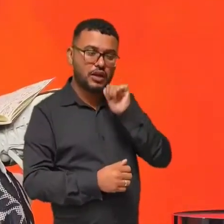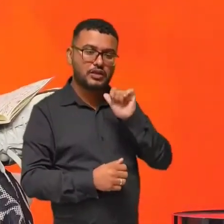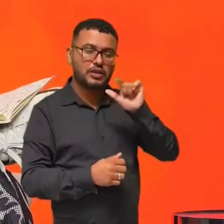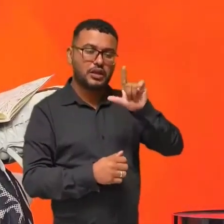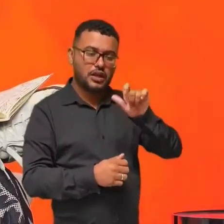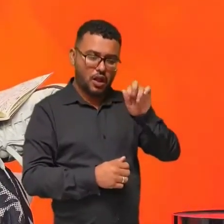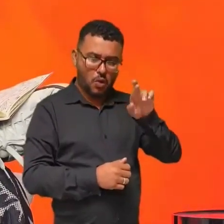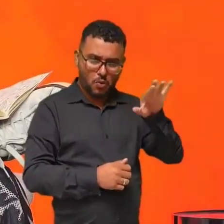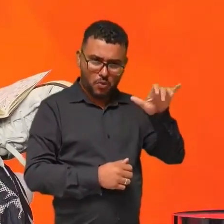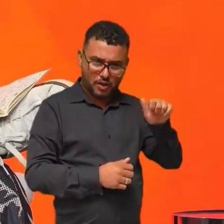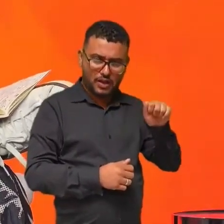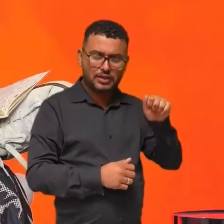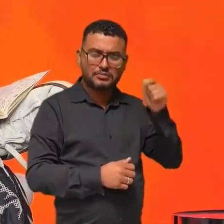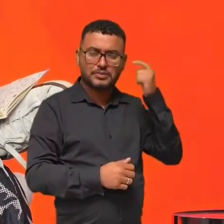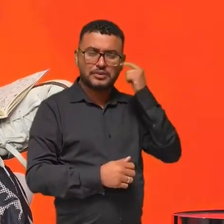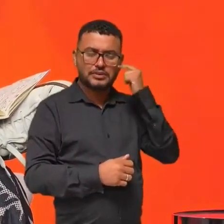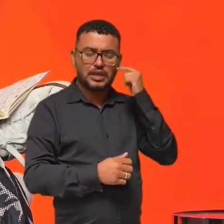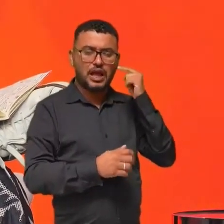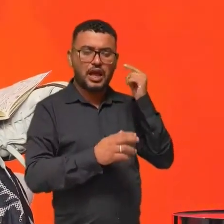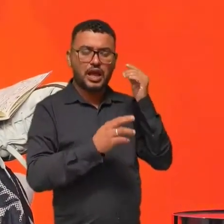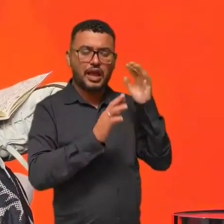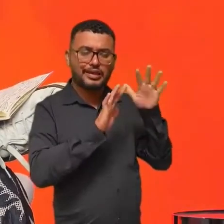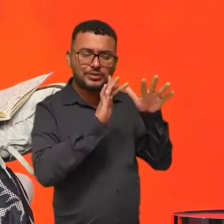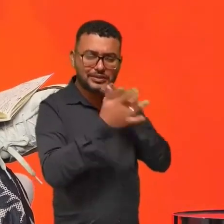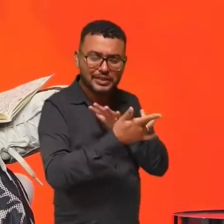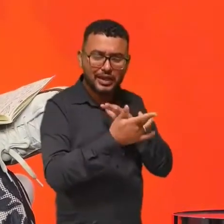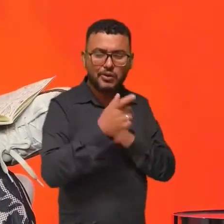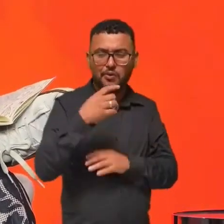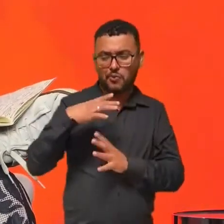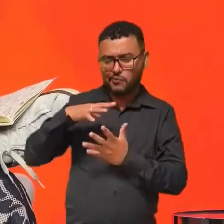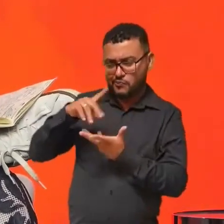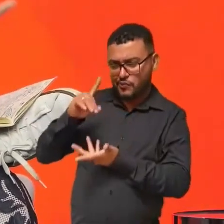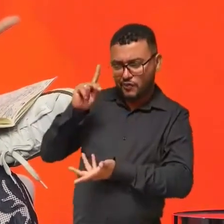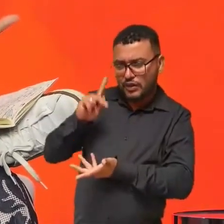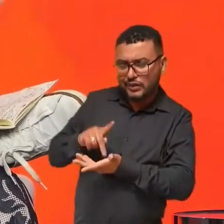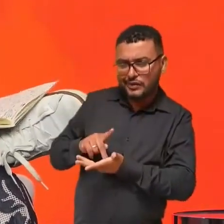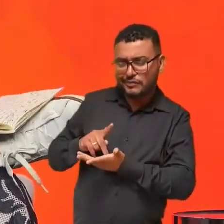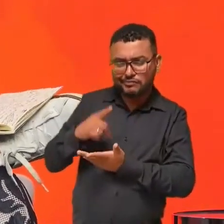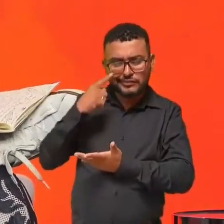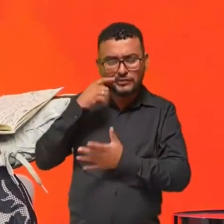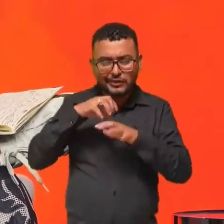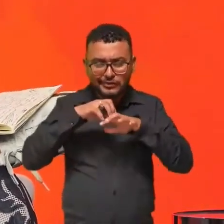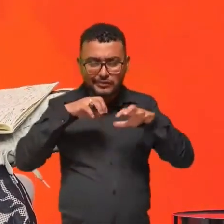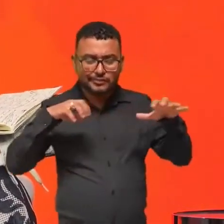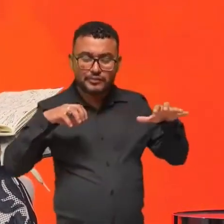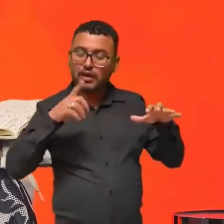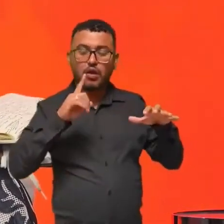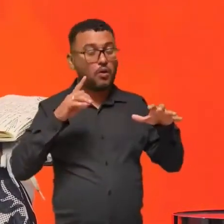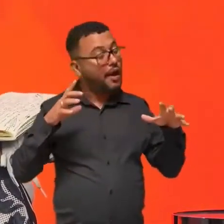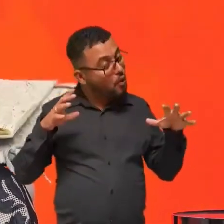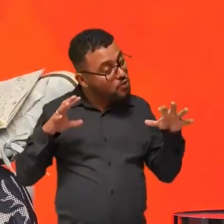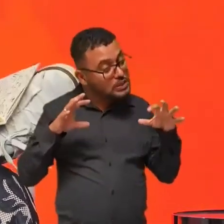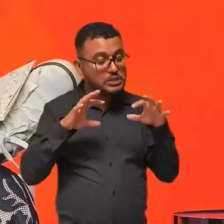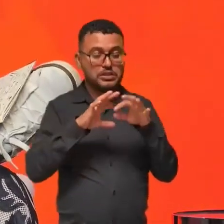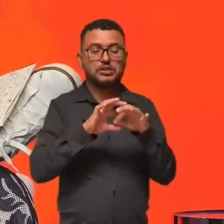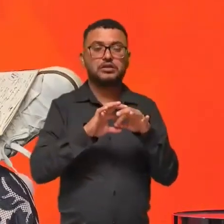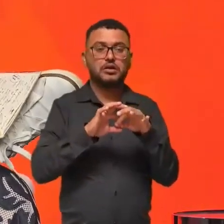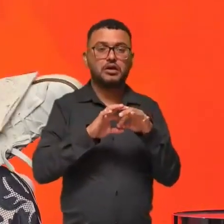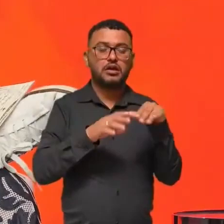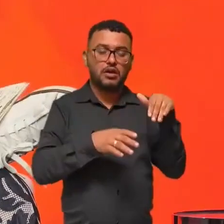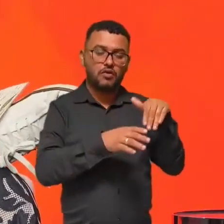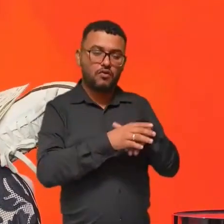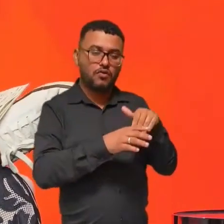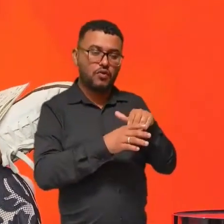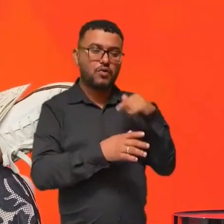para dividir. Então, quanto mais a gente tiver um intrínseco ao outro, na campanha a gente fazia as caminhadas e lá no final